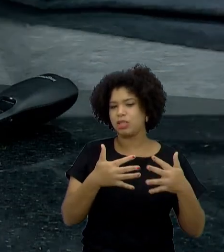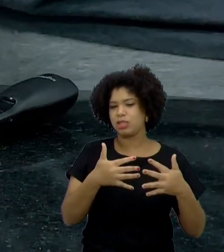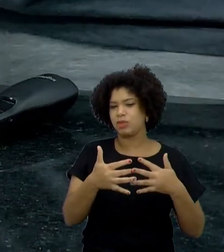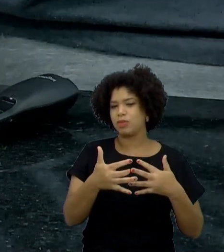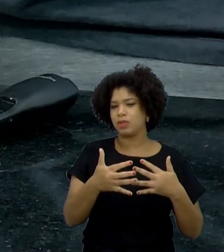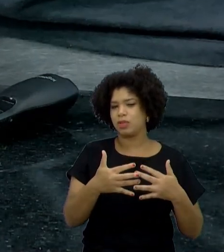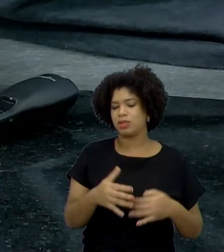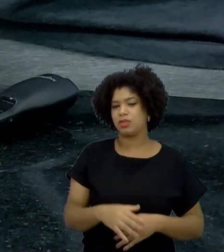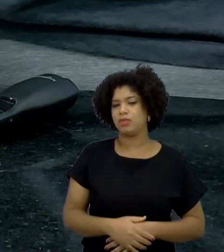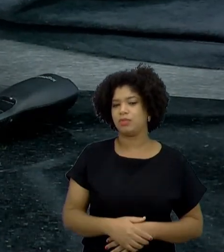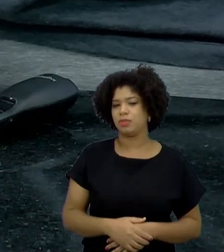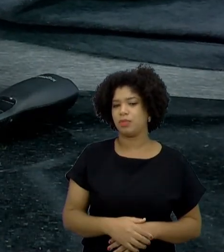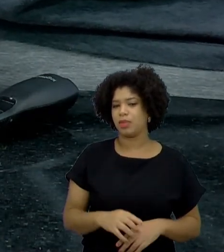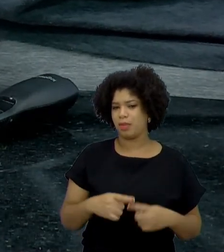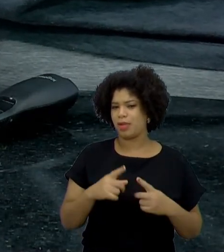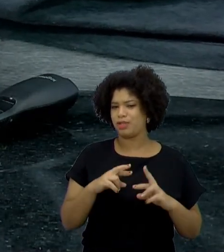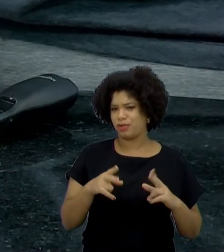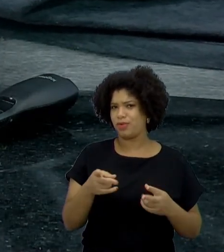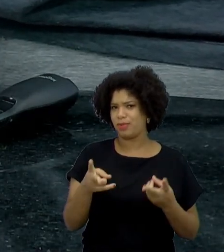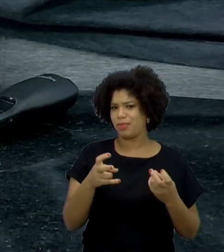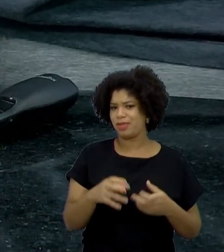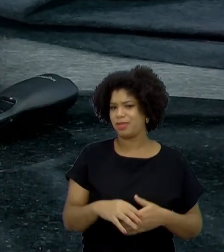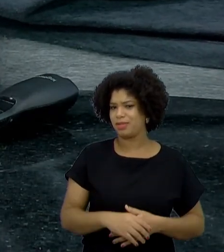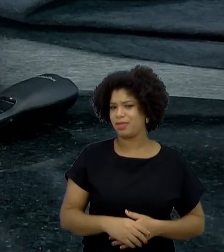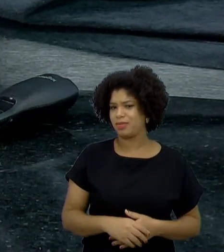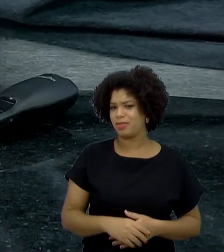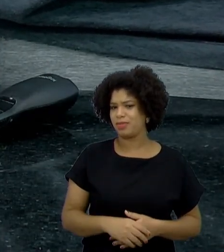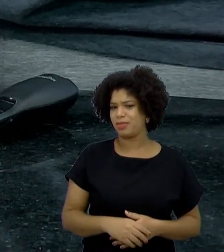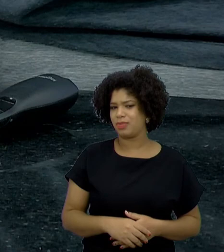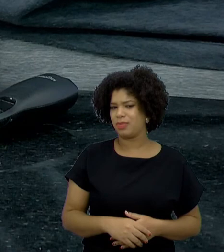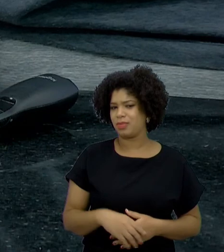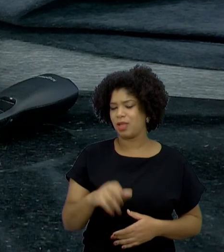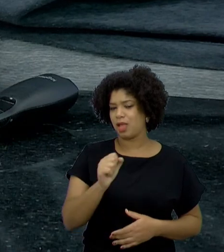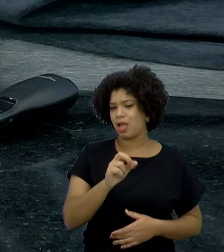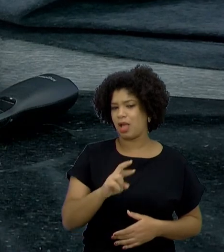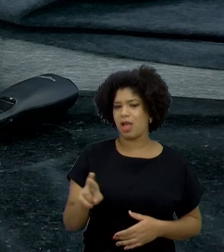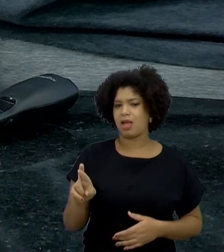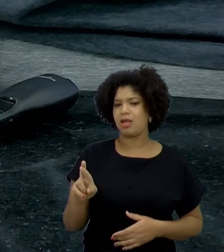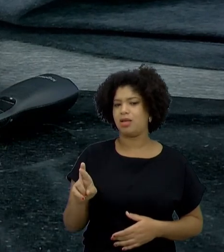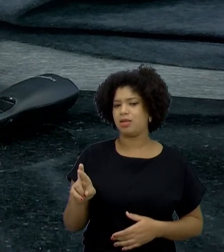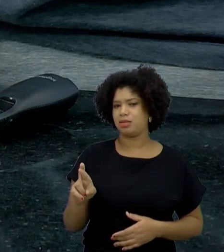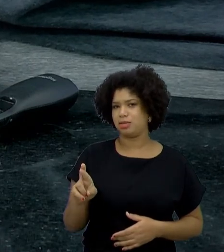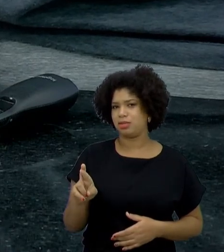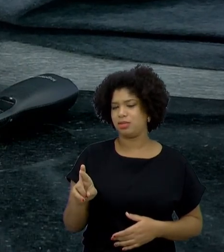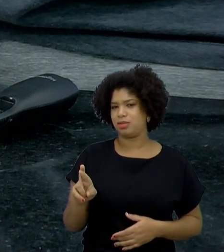Então, mas aí há alguma coisa diferente quando a gente fala em ar,